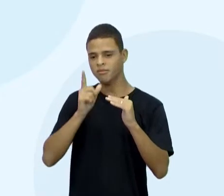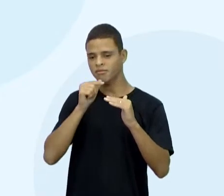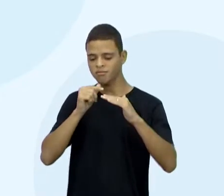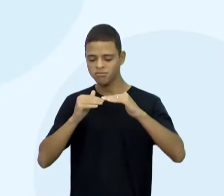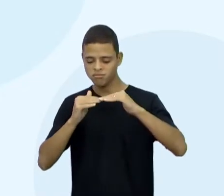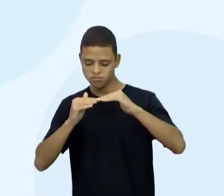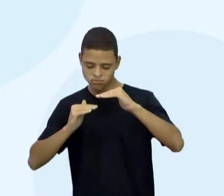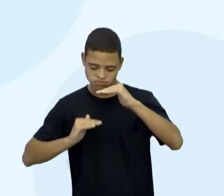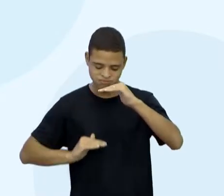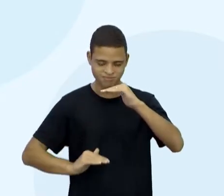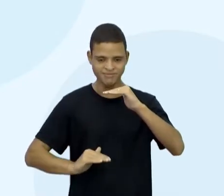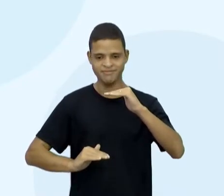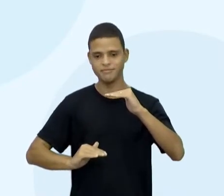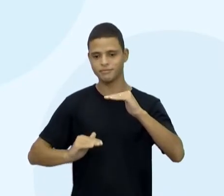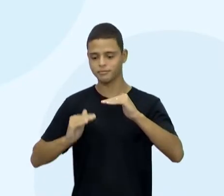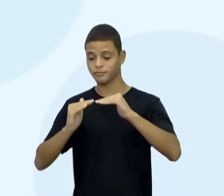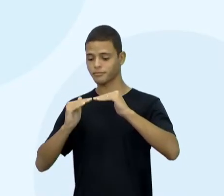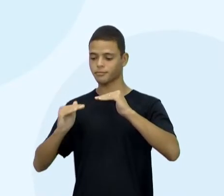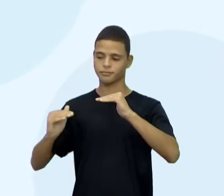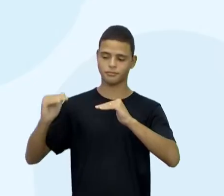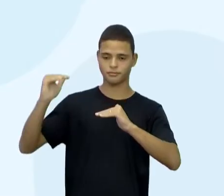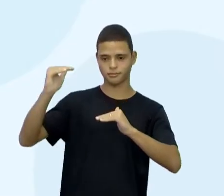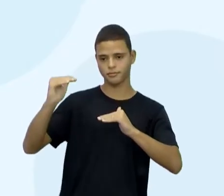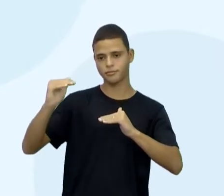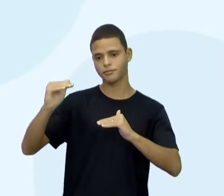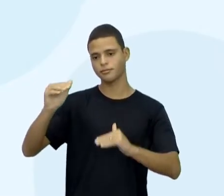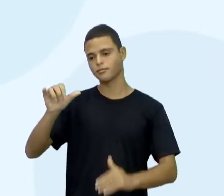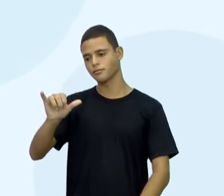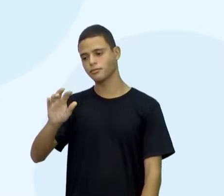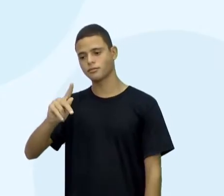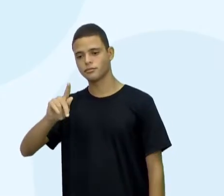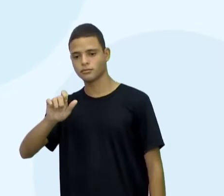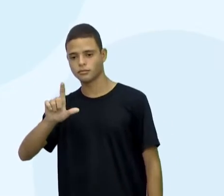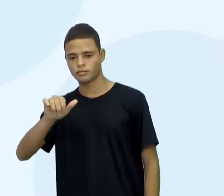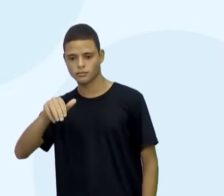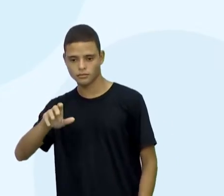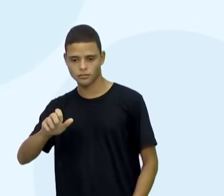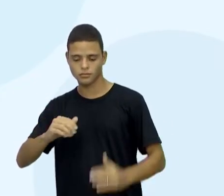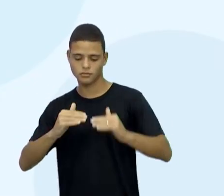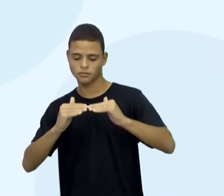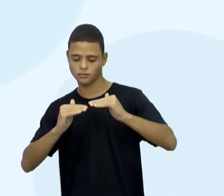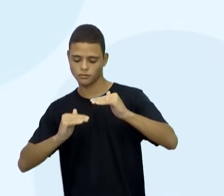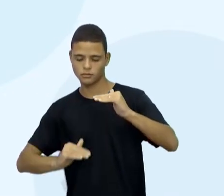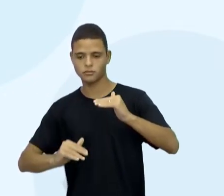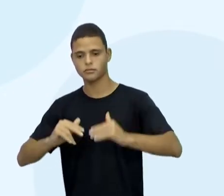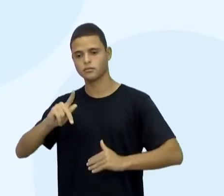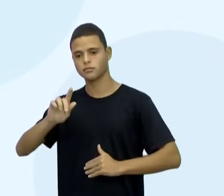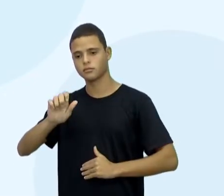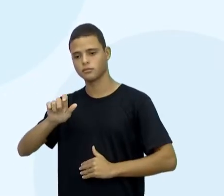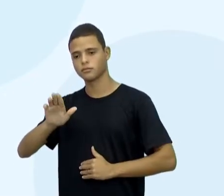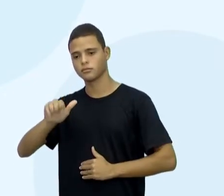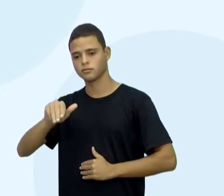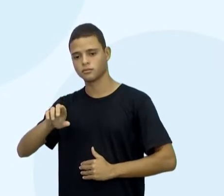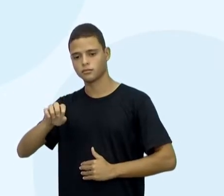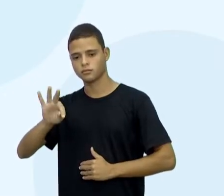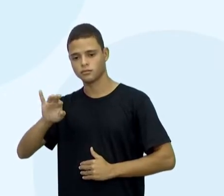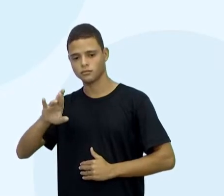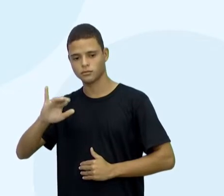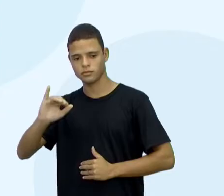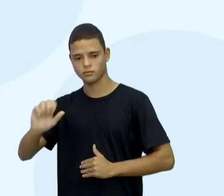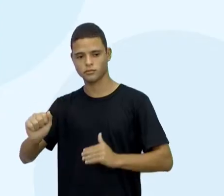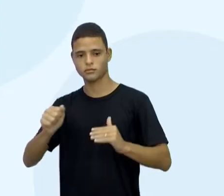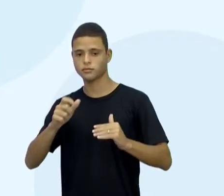é chamado, né, de hipsometria, né, a profundidade nós chamamos aí de baltimetria, né, que é a